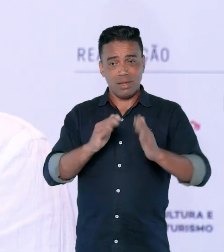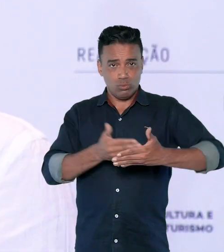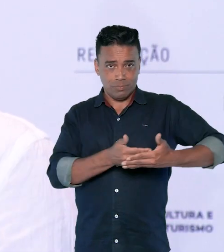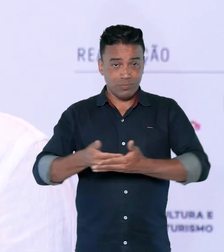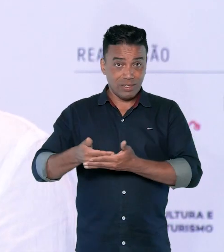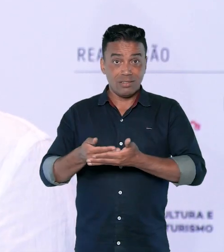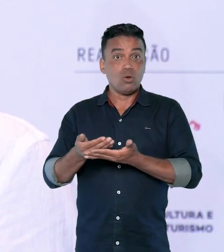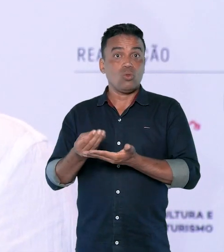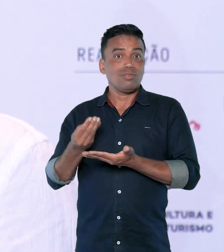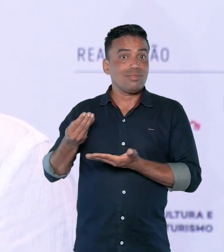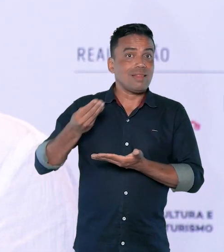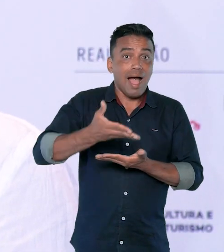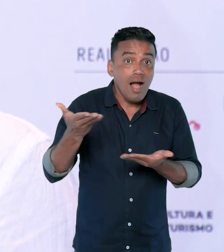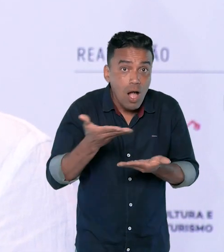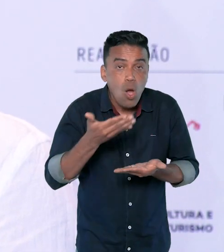introdução alimentar, né?